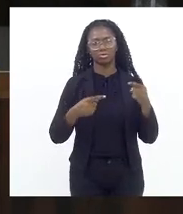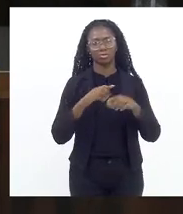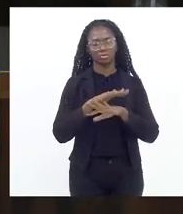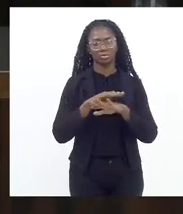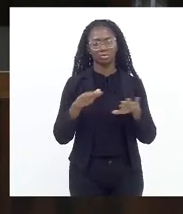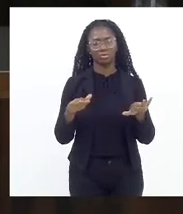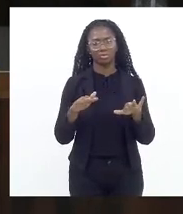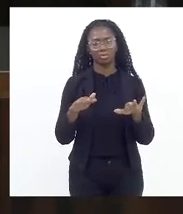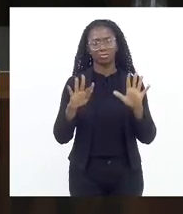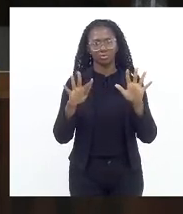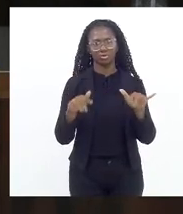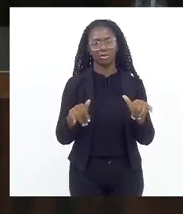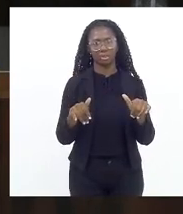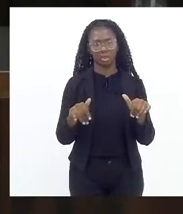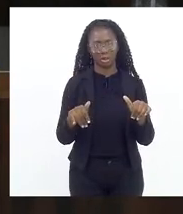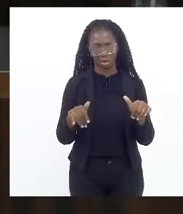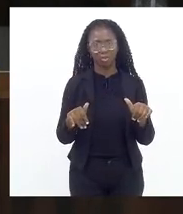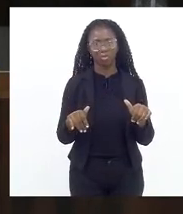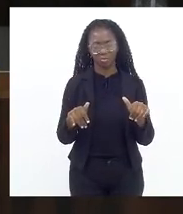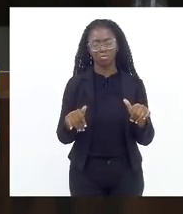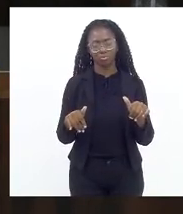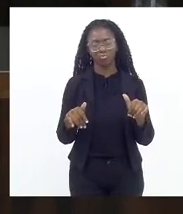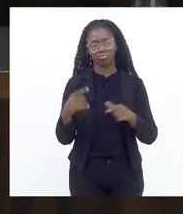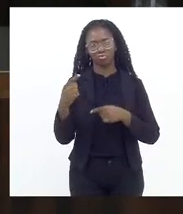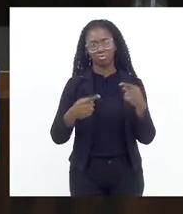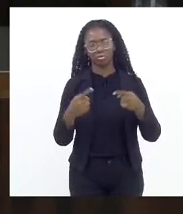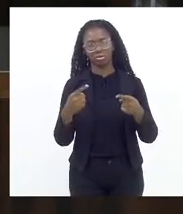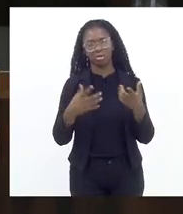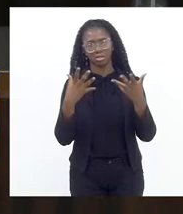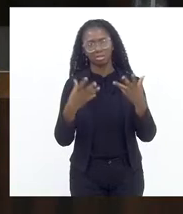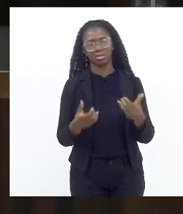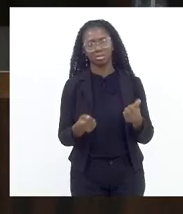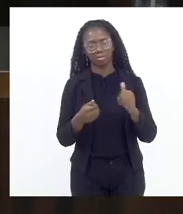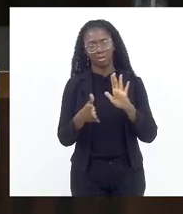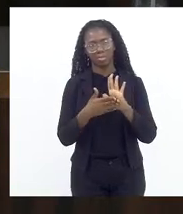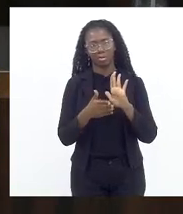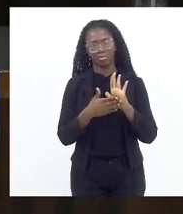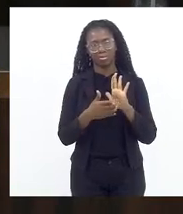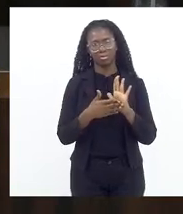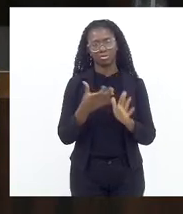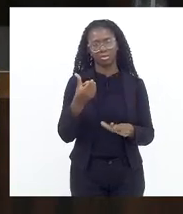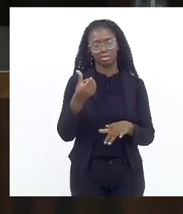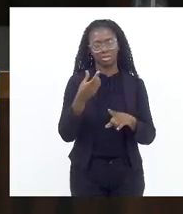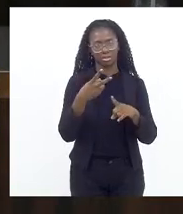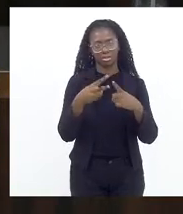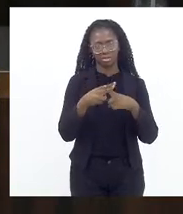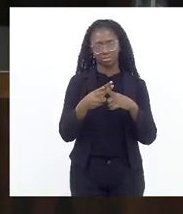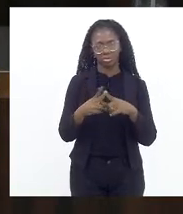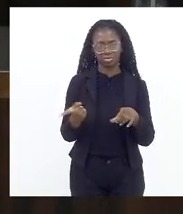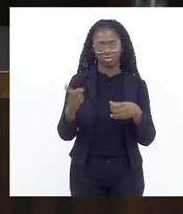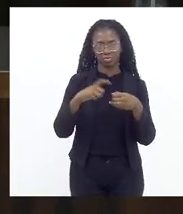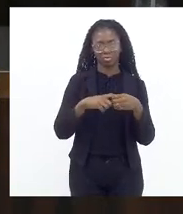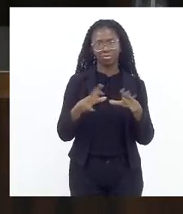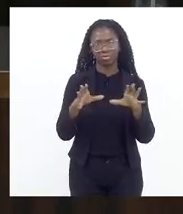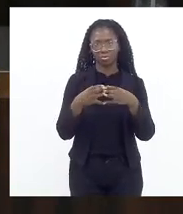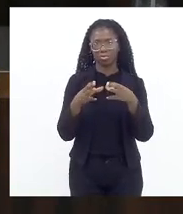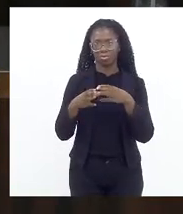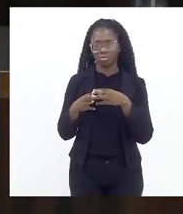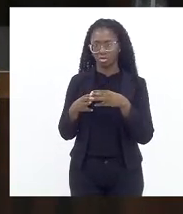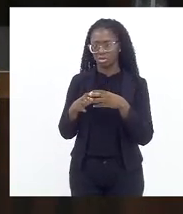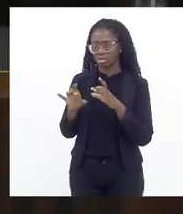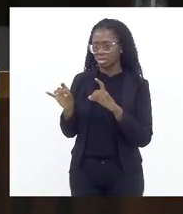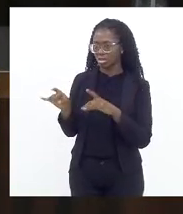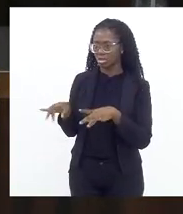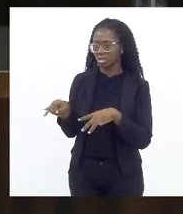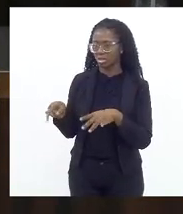a discussão, a presente proposta recebeu 6 emendas e retorna às comissões. Vossa Excelência vai sair ou eu